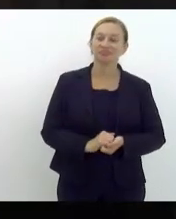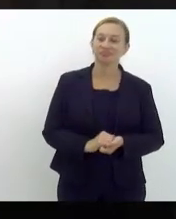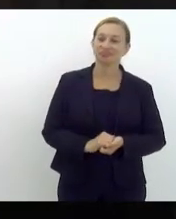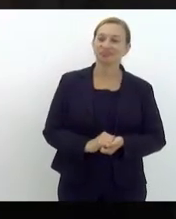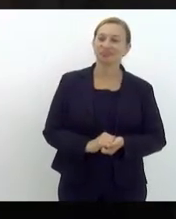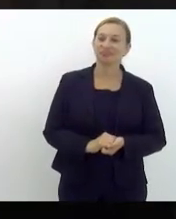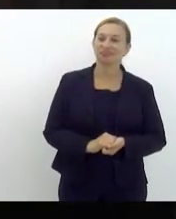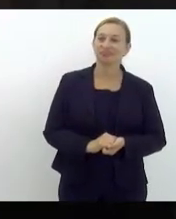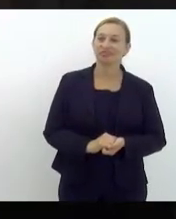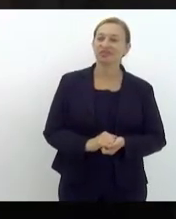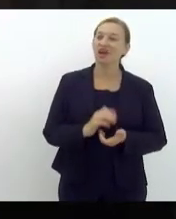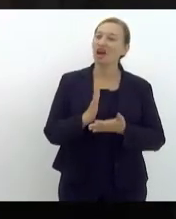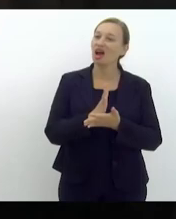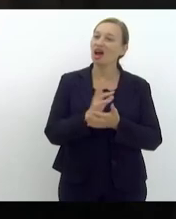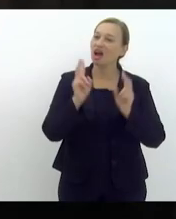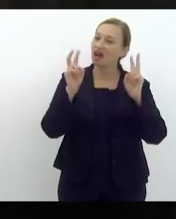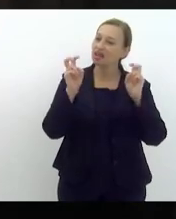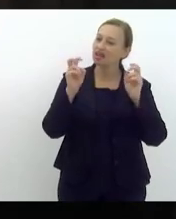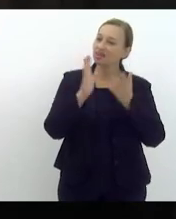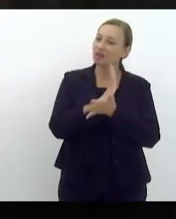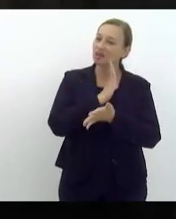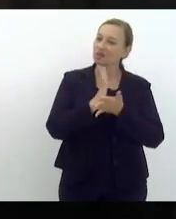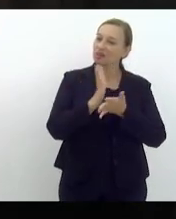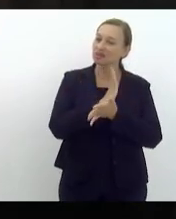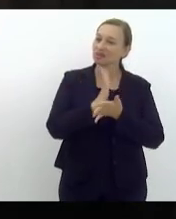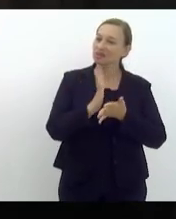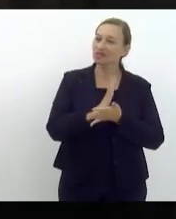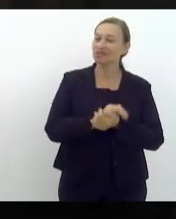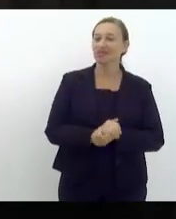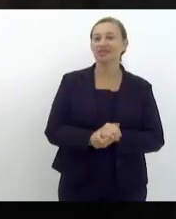temos alguns temas que nos trazem